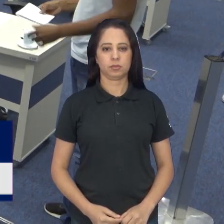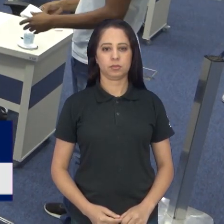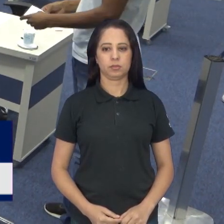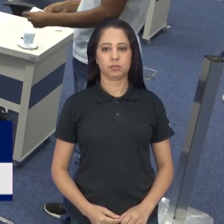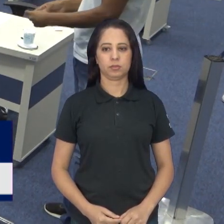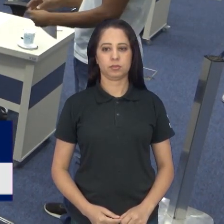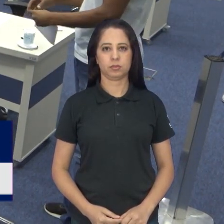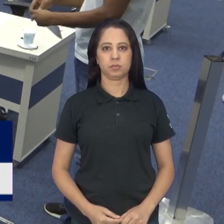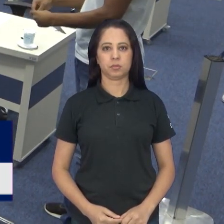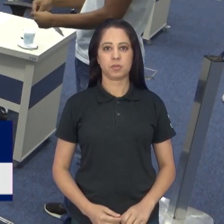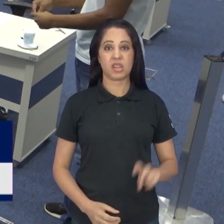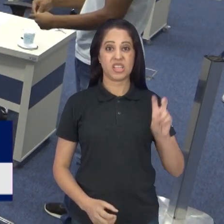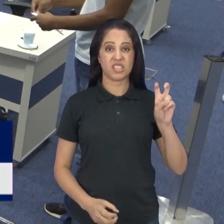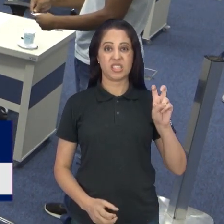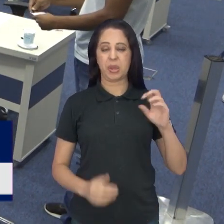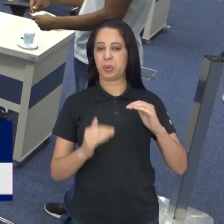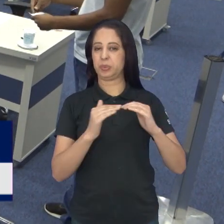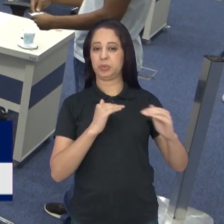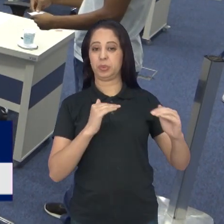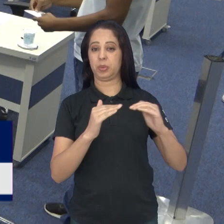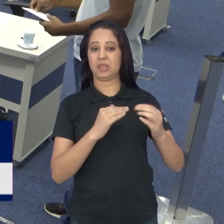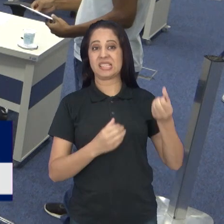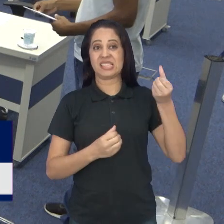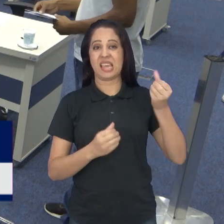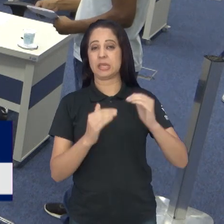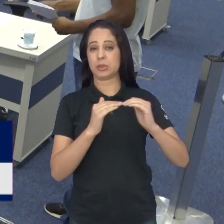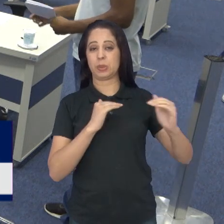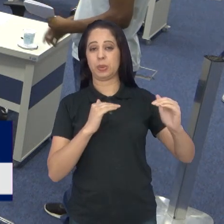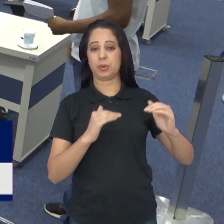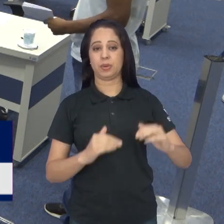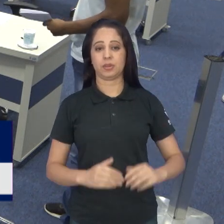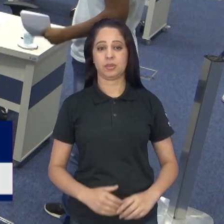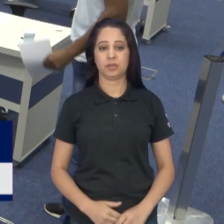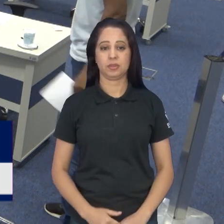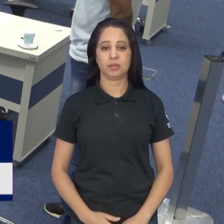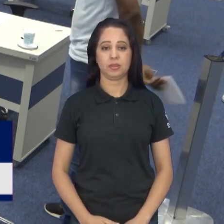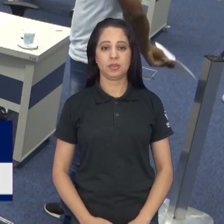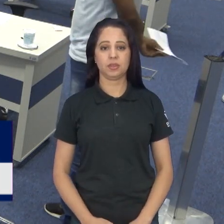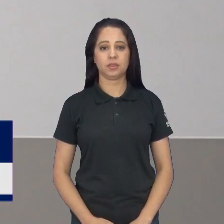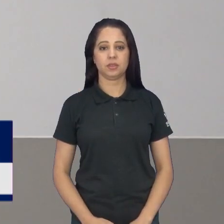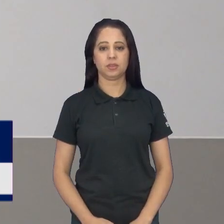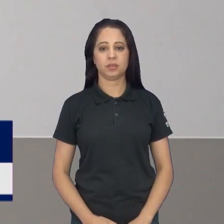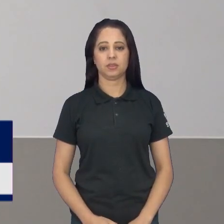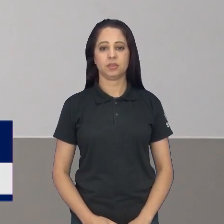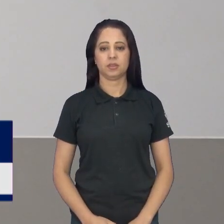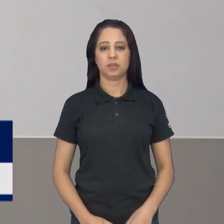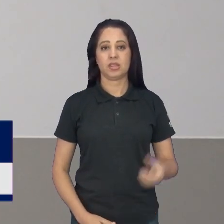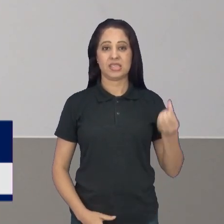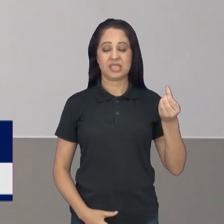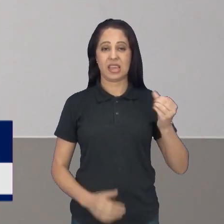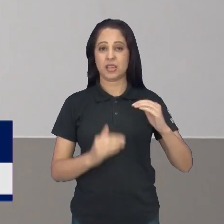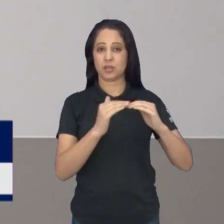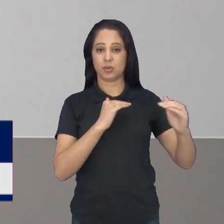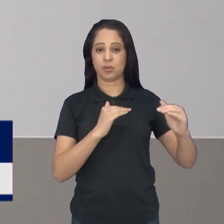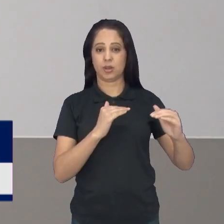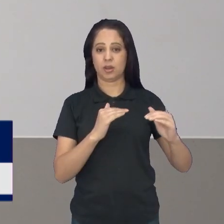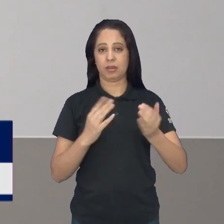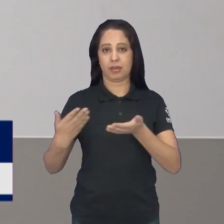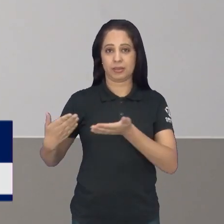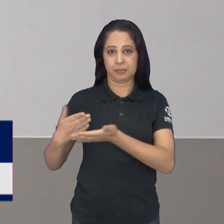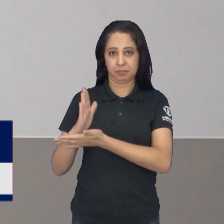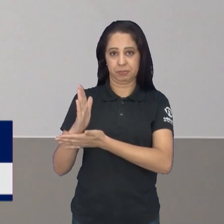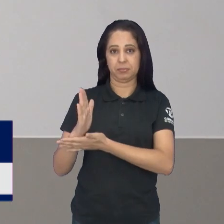5 votos contrários, senhor presidente. 6 votos contrários, senhor presidente. 6 votos contrários, está